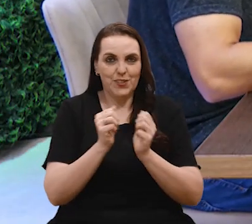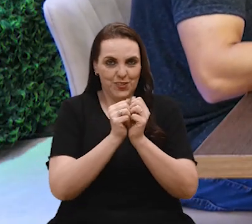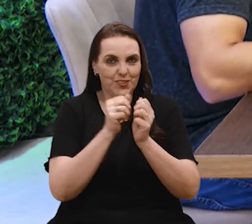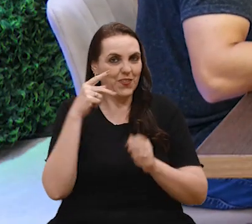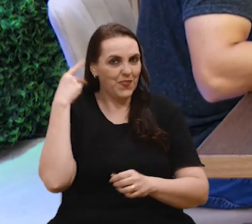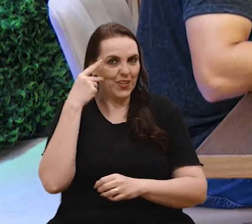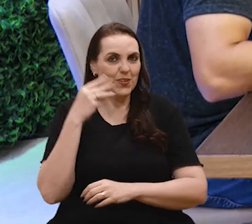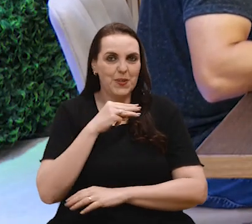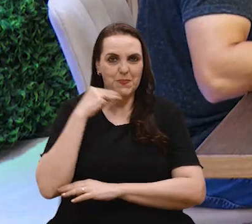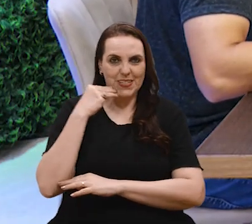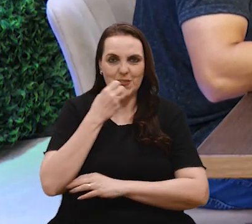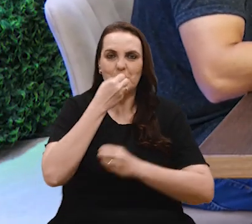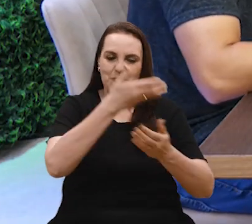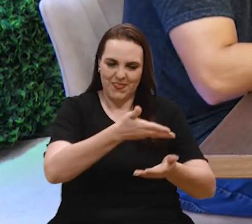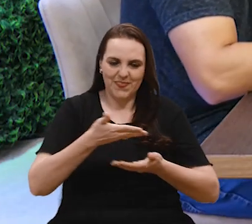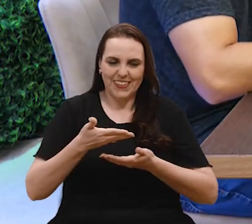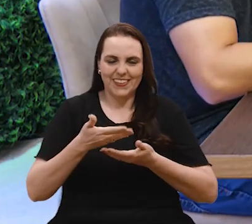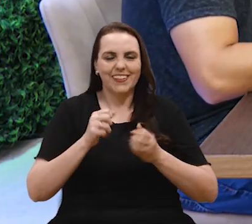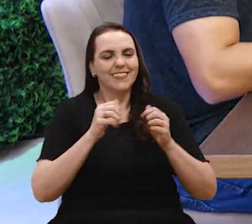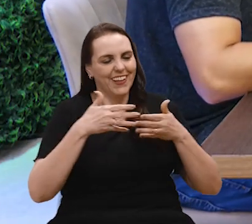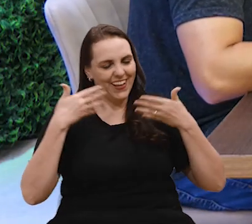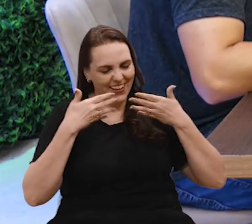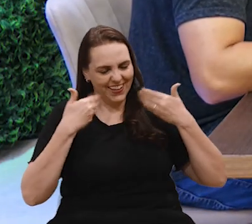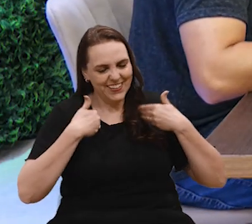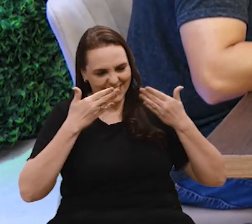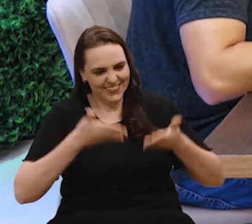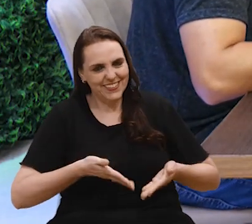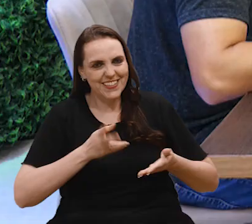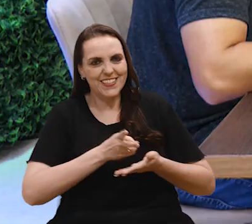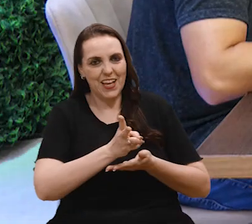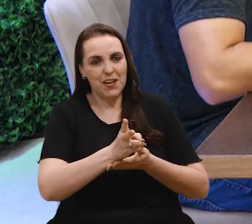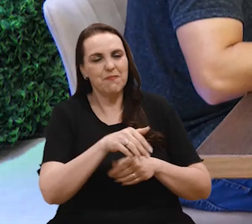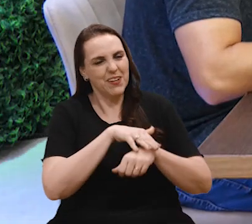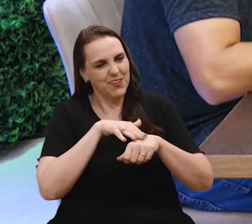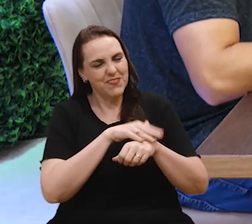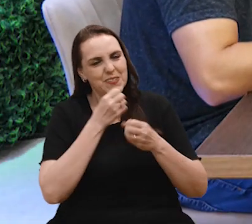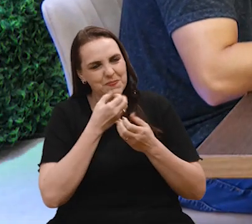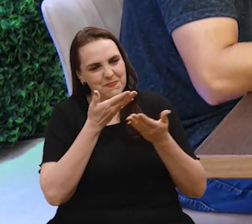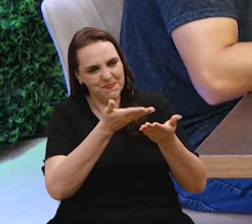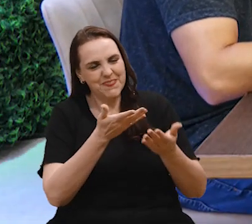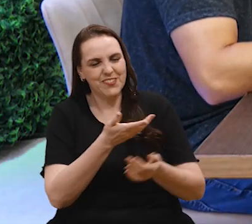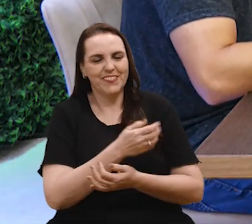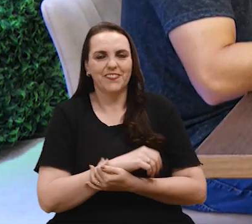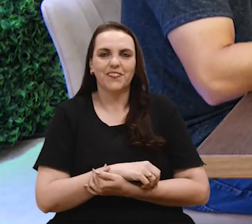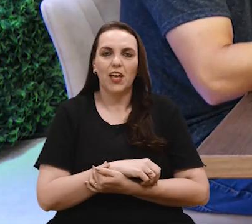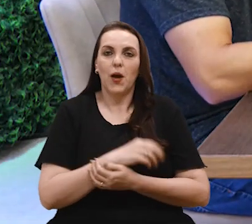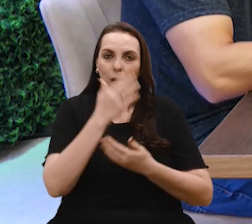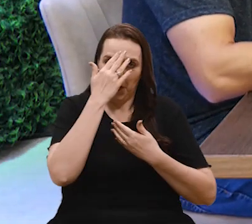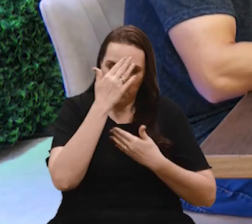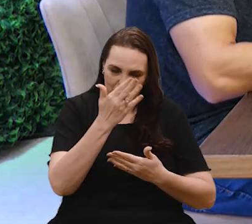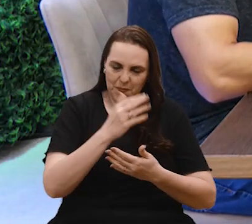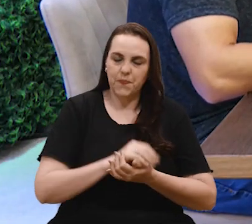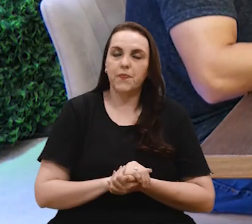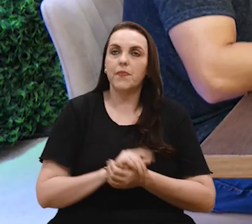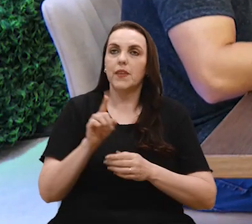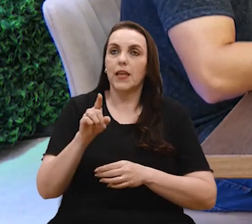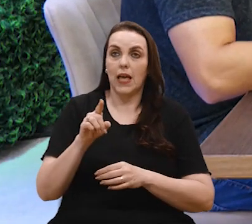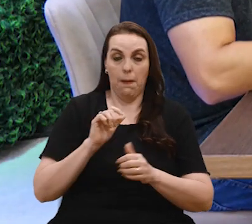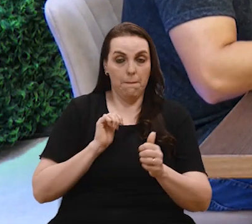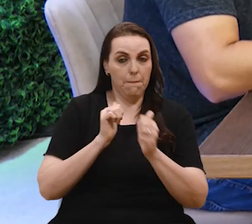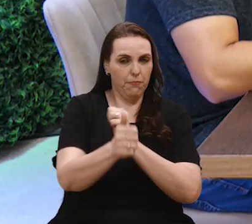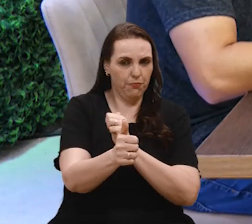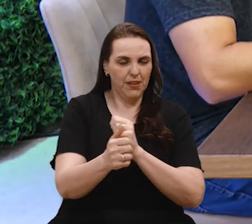está a vereadora Marisol Santos, seja bem-vinda. Uma alegria estar aqui sempre, Rafael, que coisa boa falar contigo. Muito obrigado. O ultramaratonista